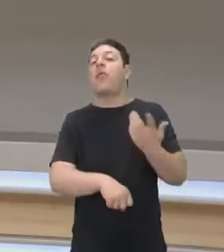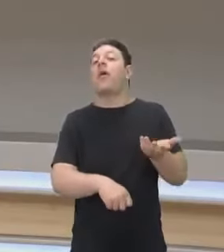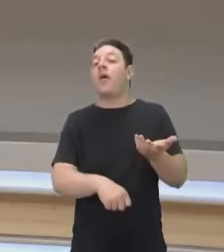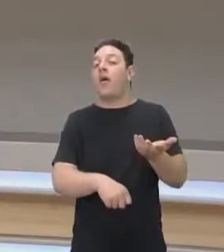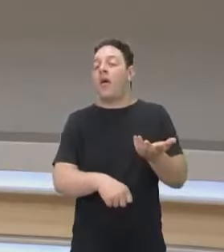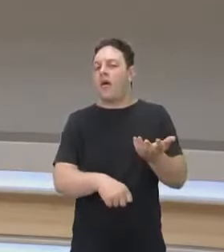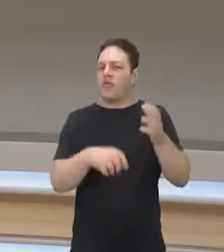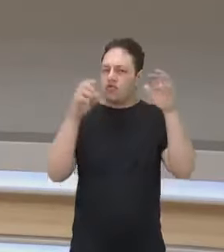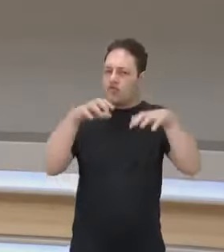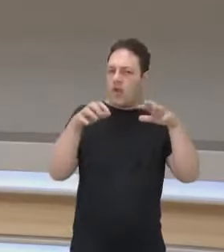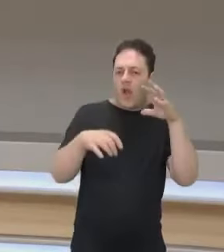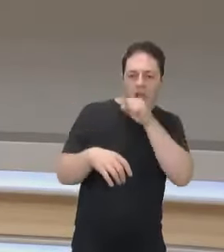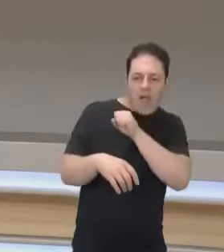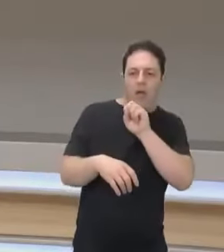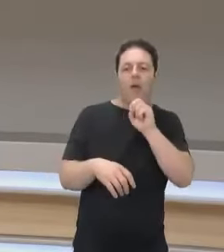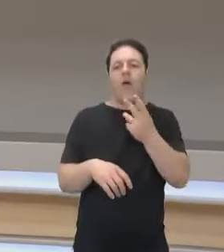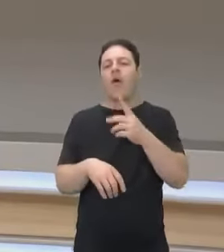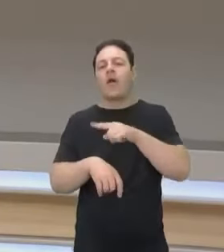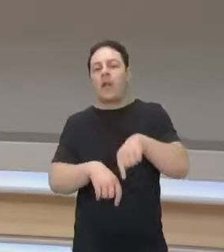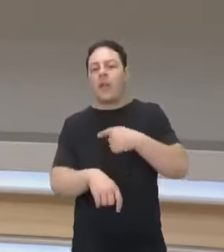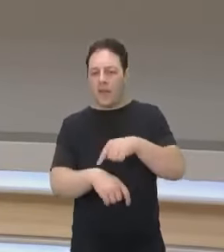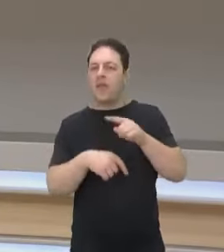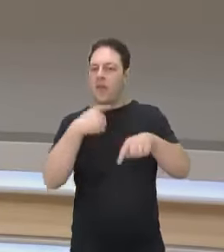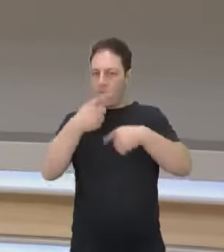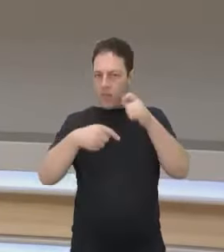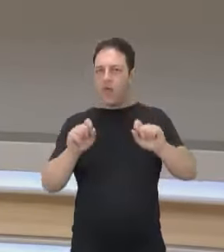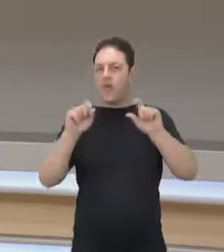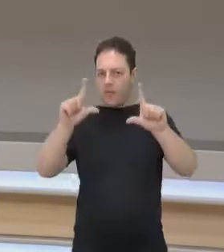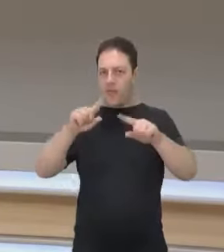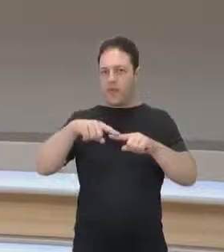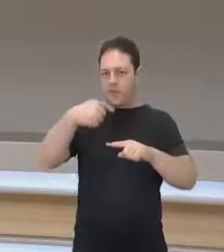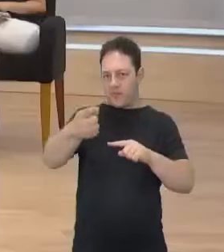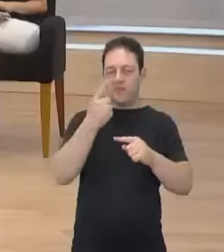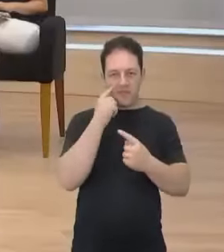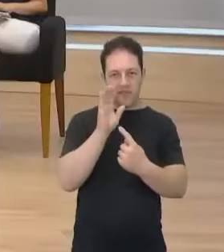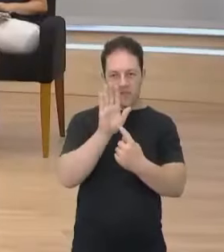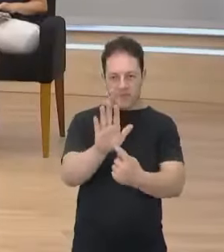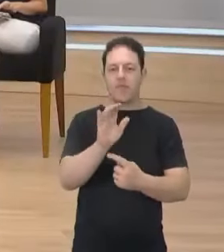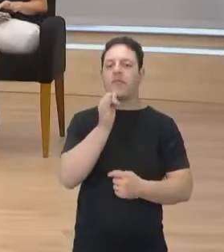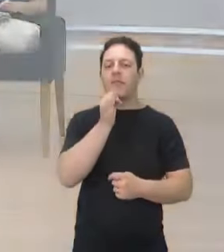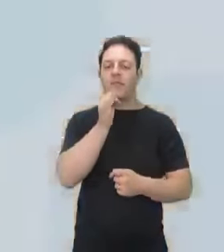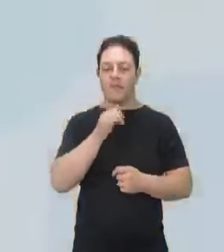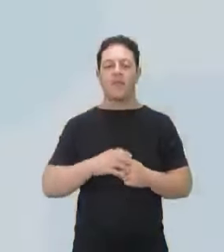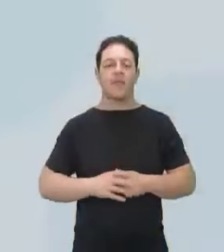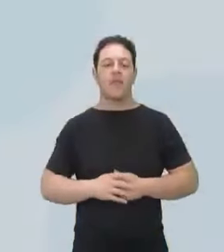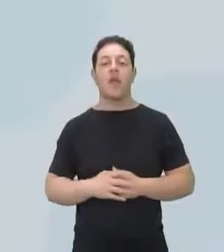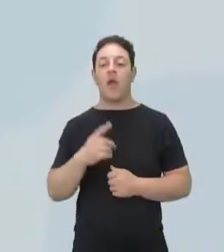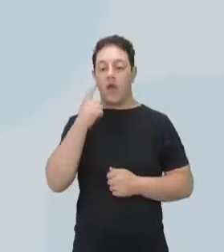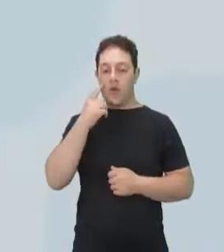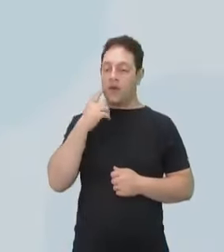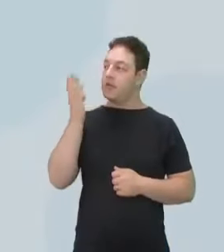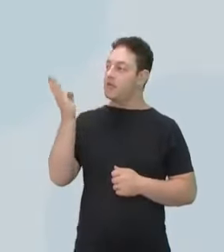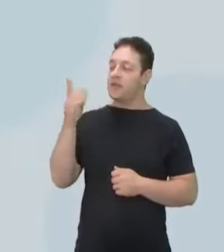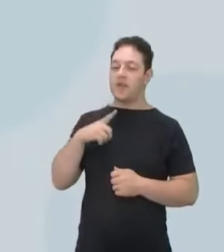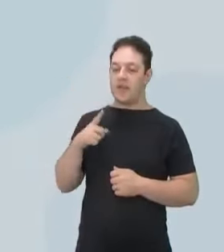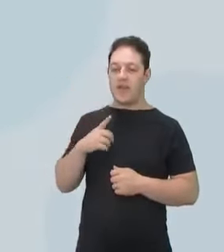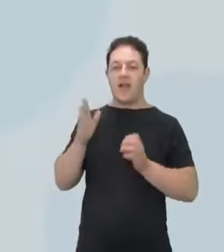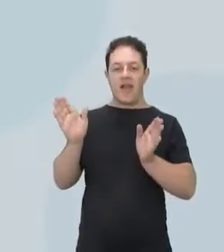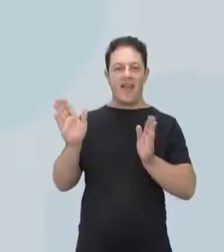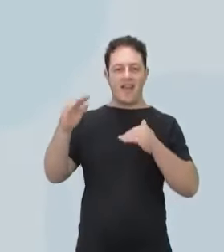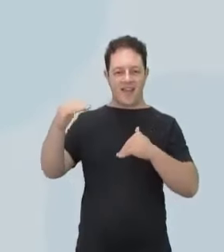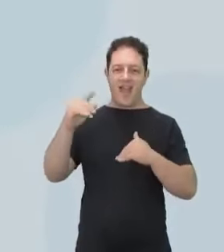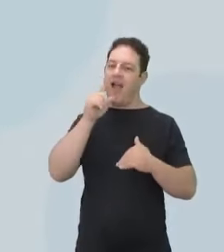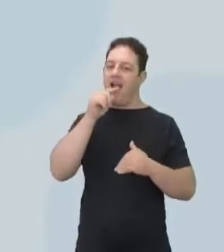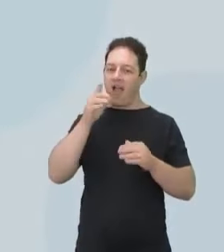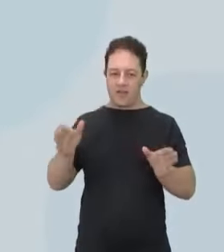aconteceu. Tá? E a gente vai mostrar isso um pouquinho nos próximos slides. Então, vamos lá. Aqui a gente traz um cubo, né, uma caixa